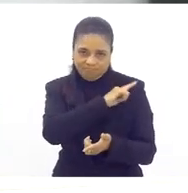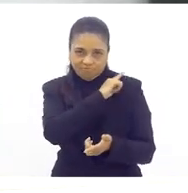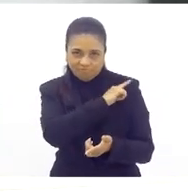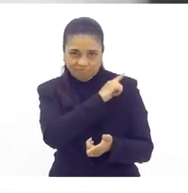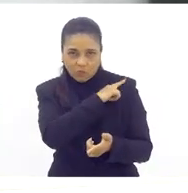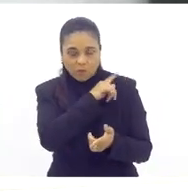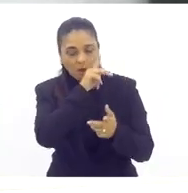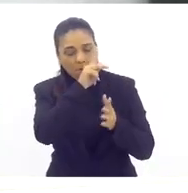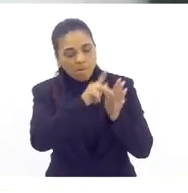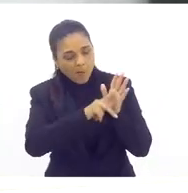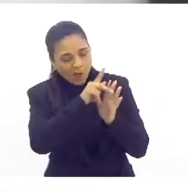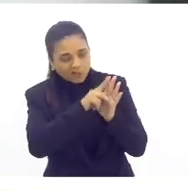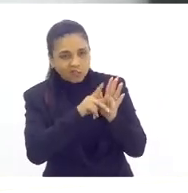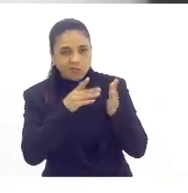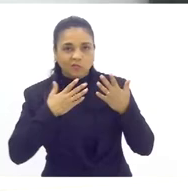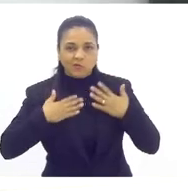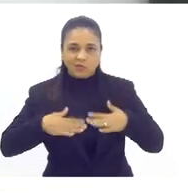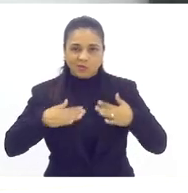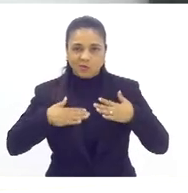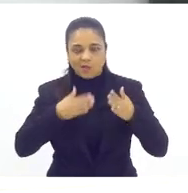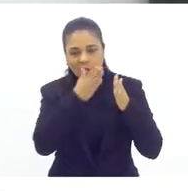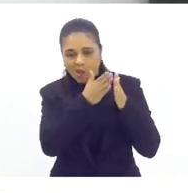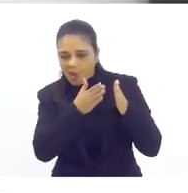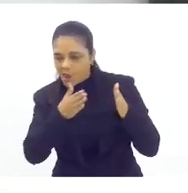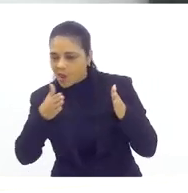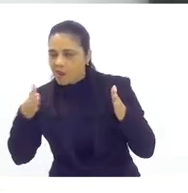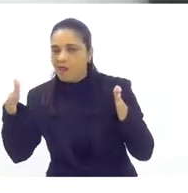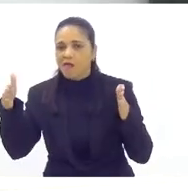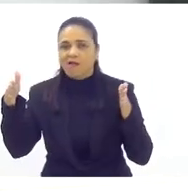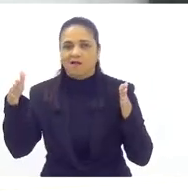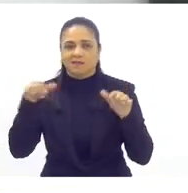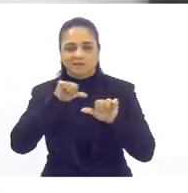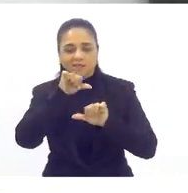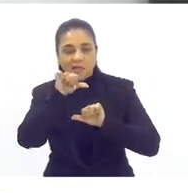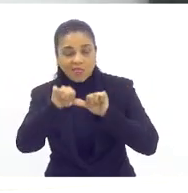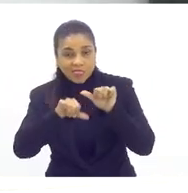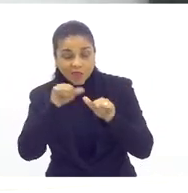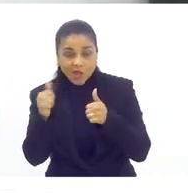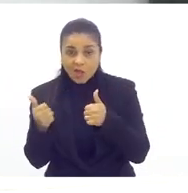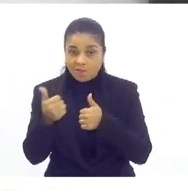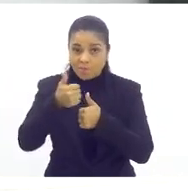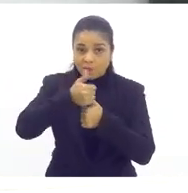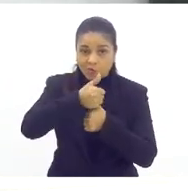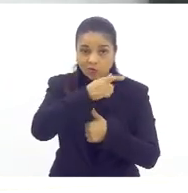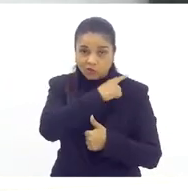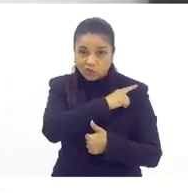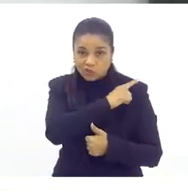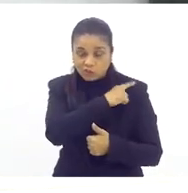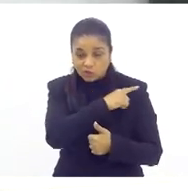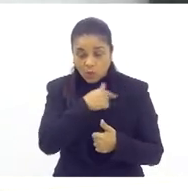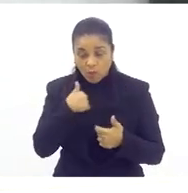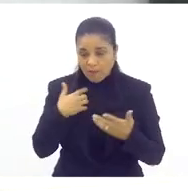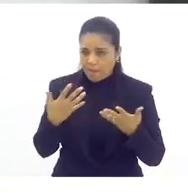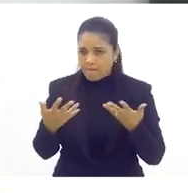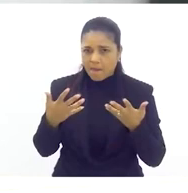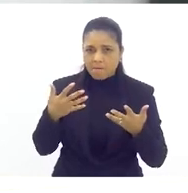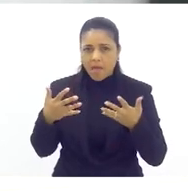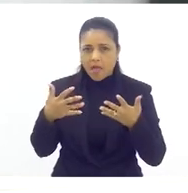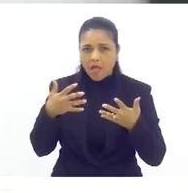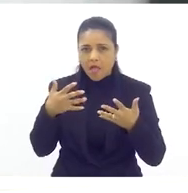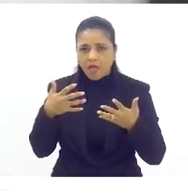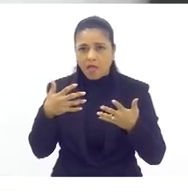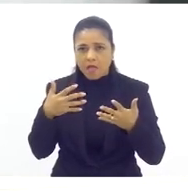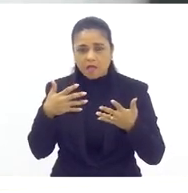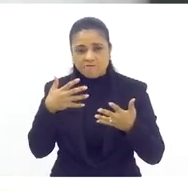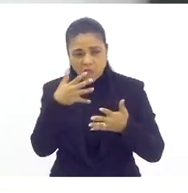um projeto de longo prazo para nossa rede a cada troca de gestão a gente fica primeiro que todas estão